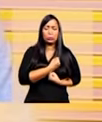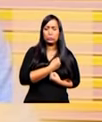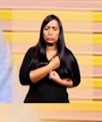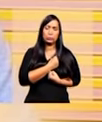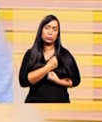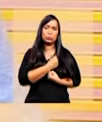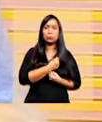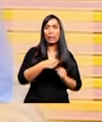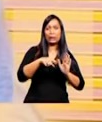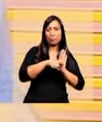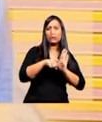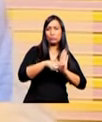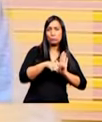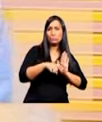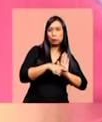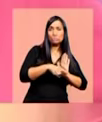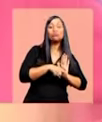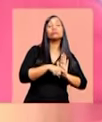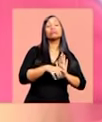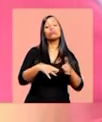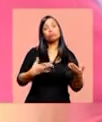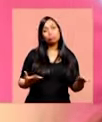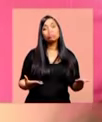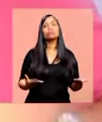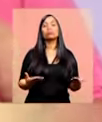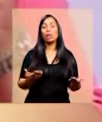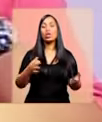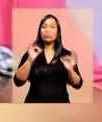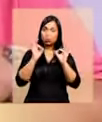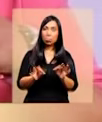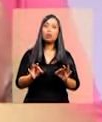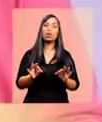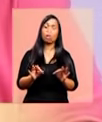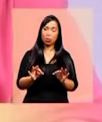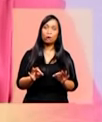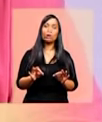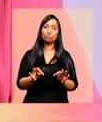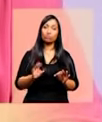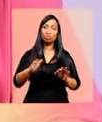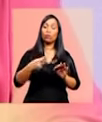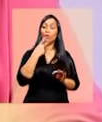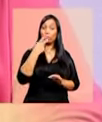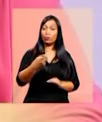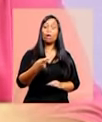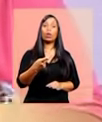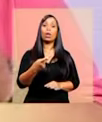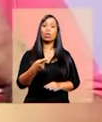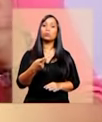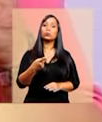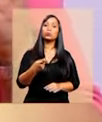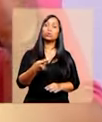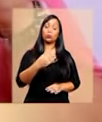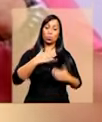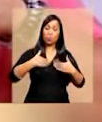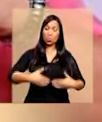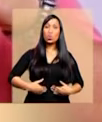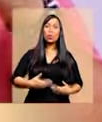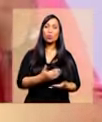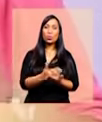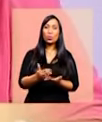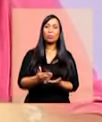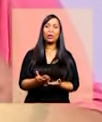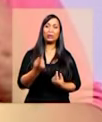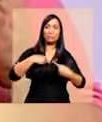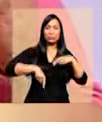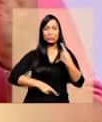se entrega, fala, não quero fazer, né? Exatamente. Isso já está comprovado cientificamente, como foi citado aqui pelo Paulo, dizendo que o seu corpo